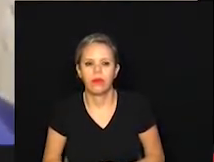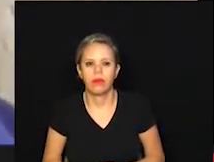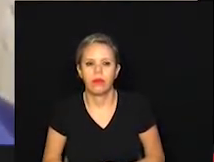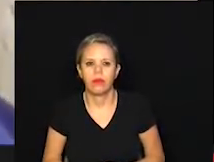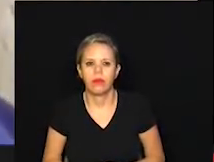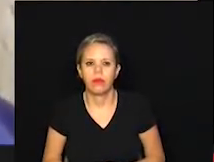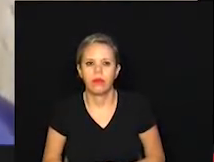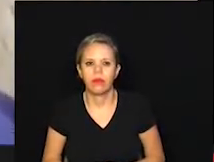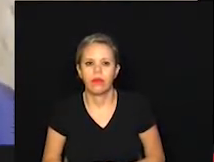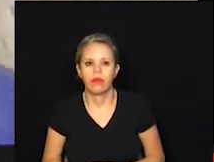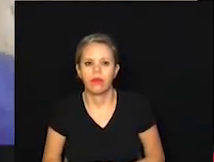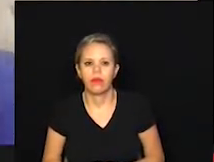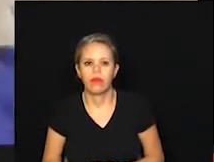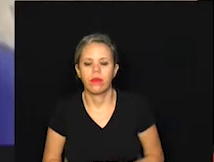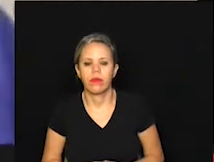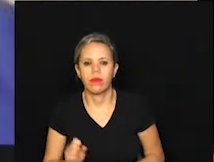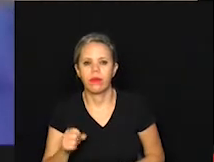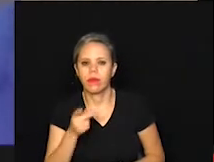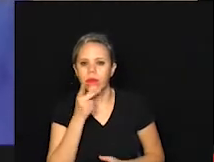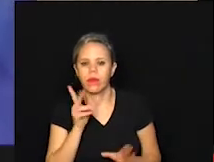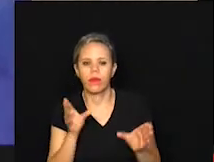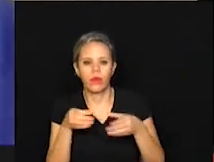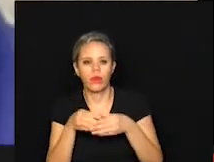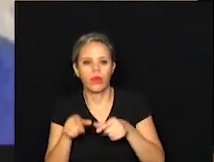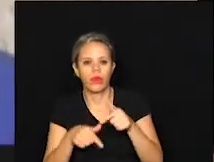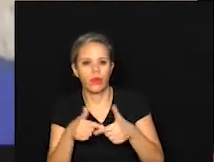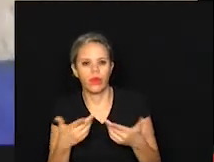me chamei para manifestar, sim, sobre a comissão